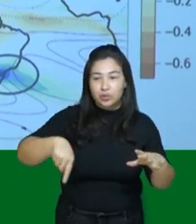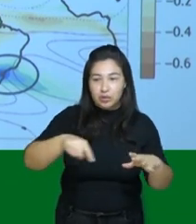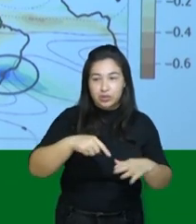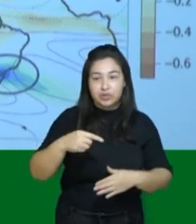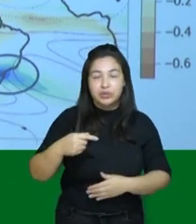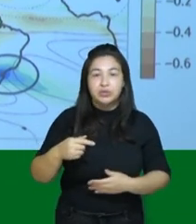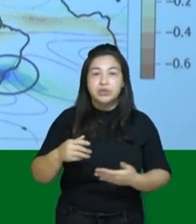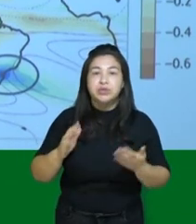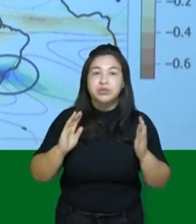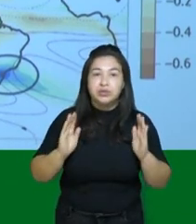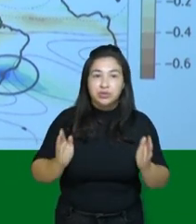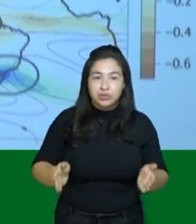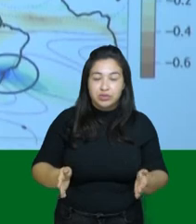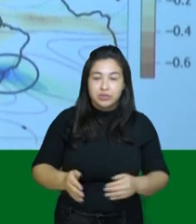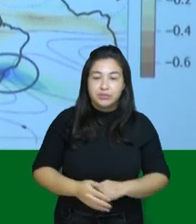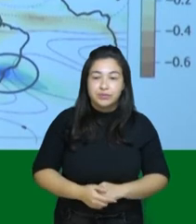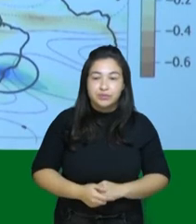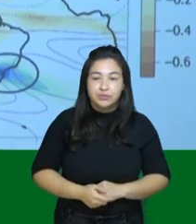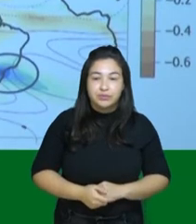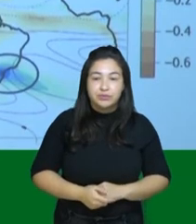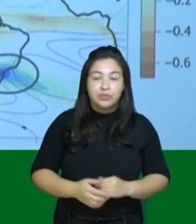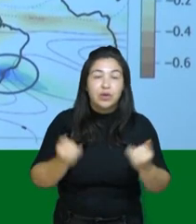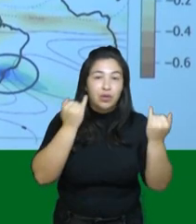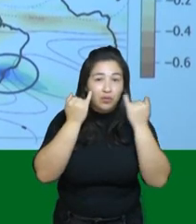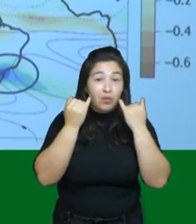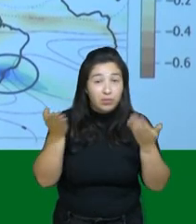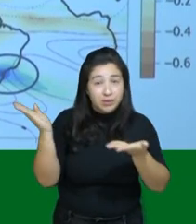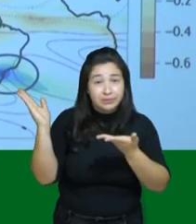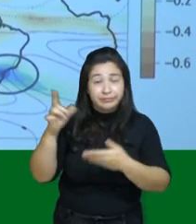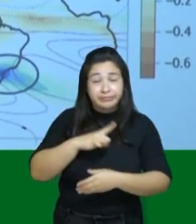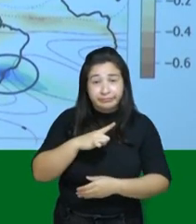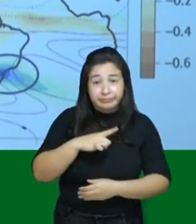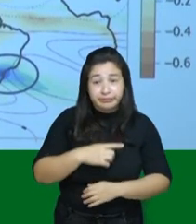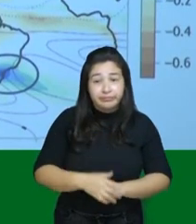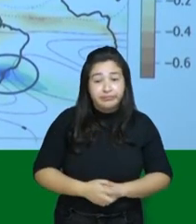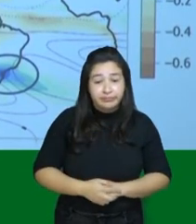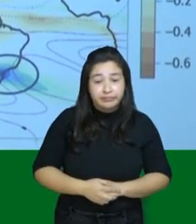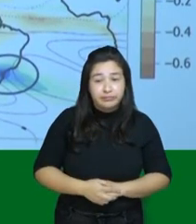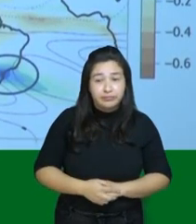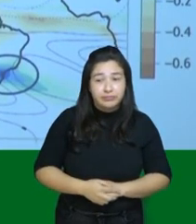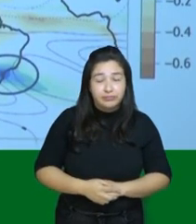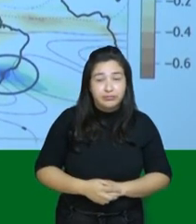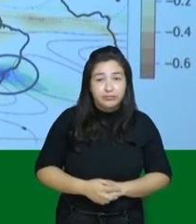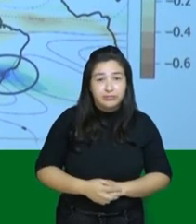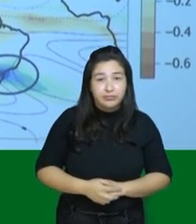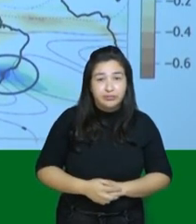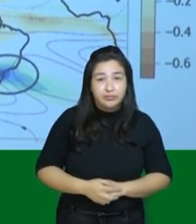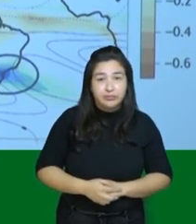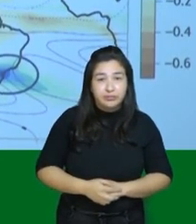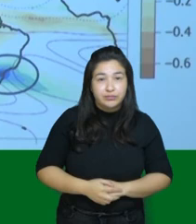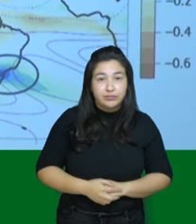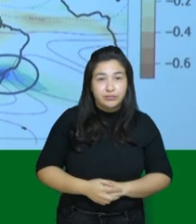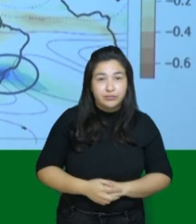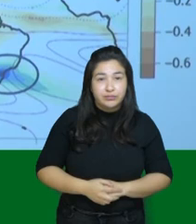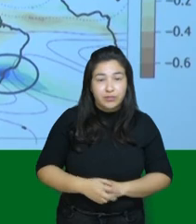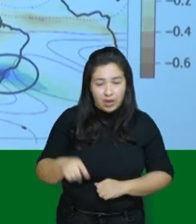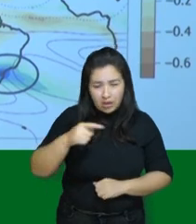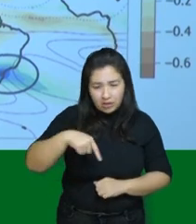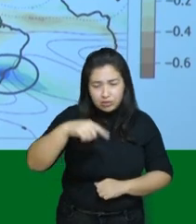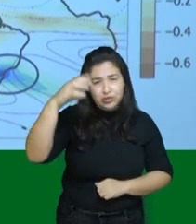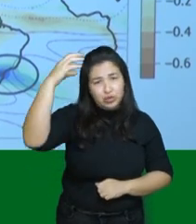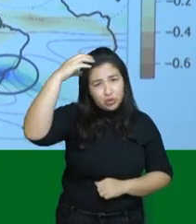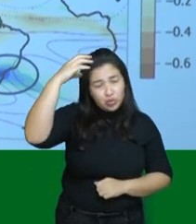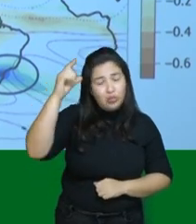Né? Tá? Então, a informação está aí. E isso, eu não culpo, eu faço a nossa meia-culpa